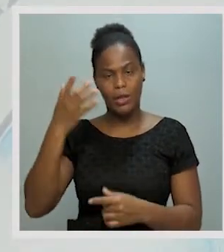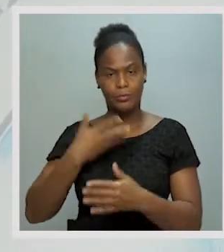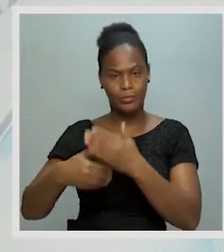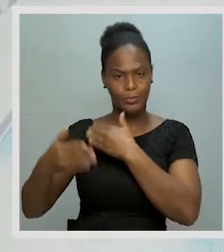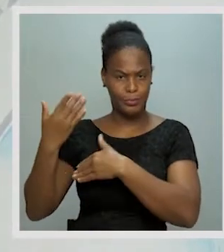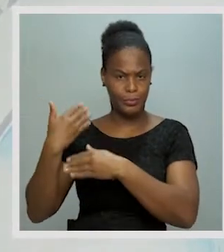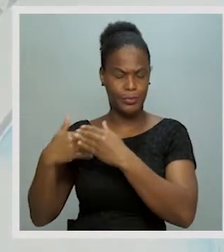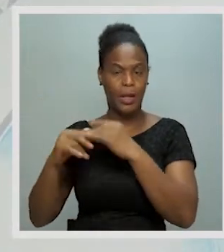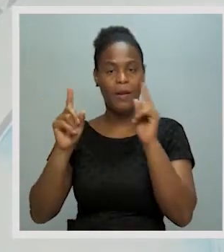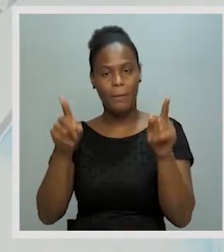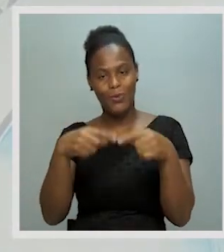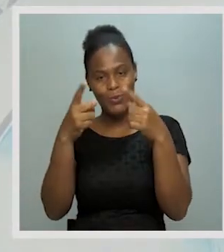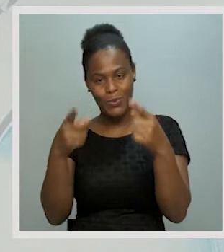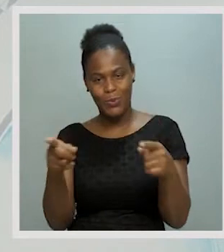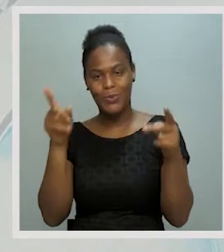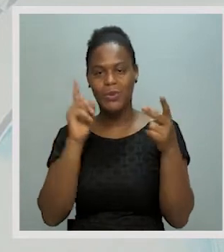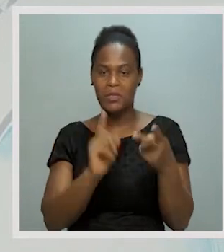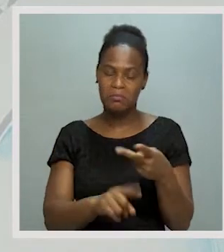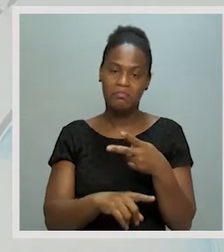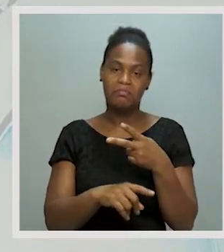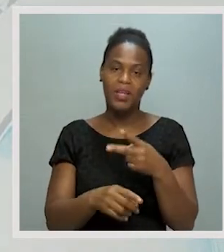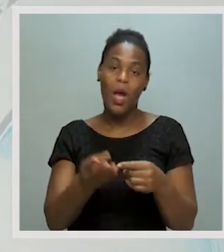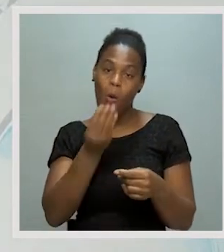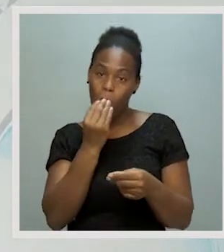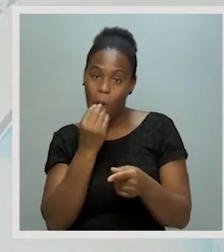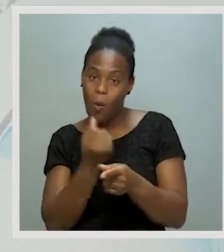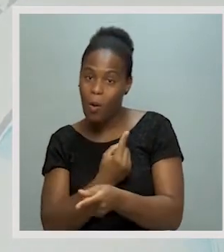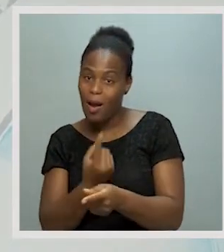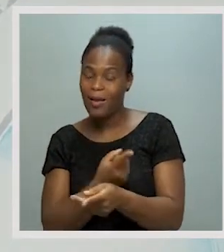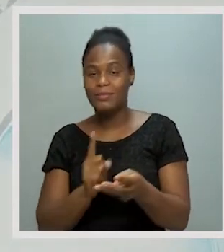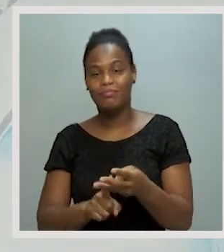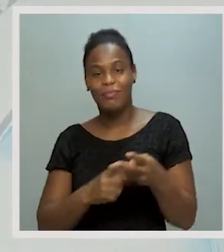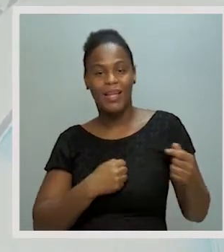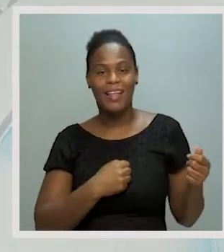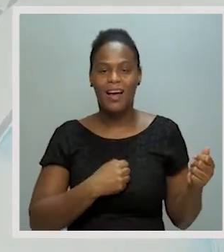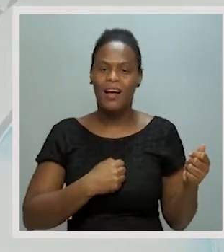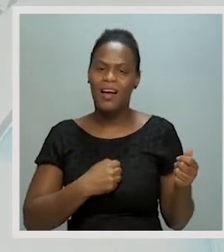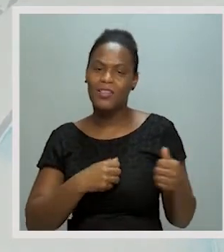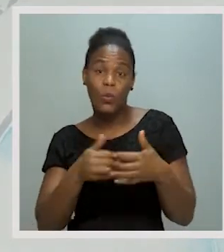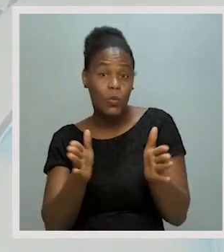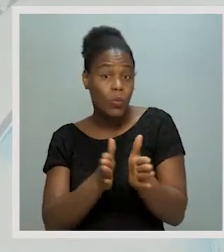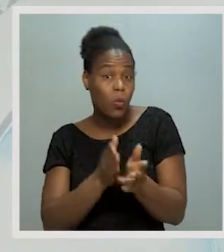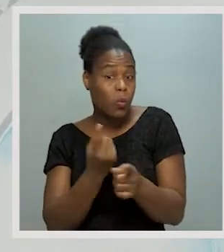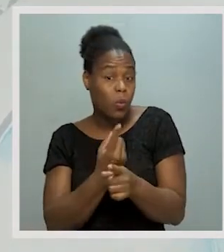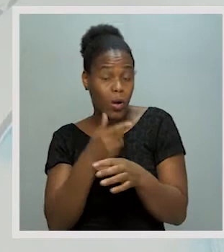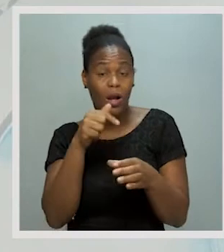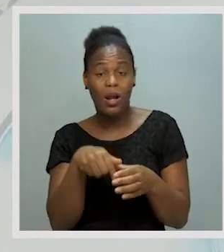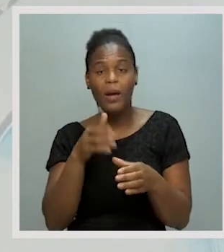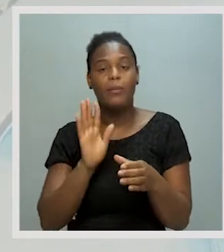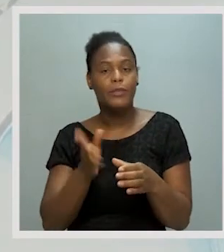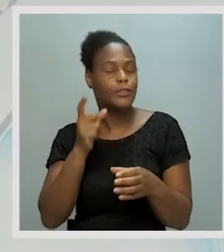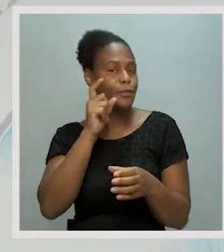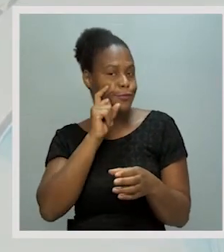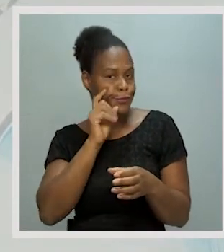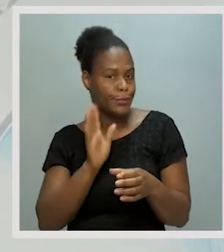e tradicionais, não é? A música, a gastronomia, a dança, tudo isto tem que